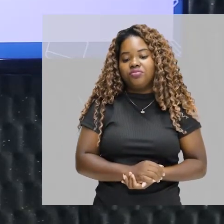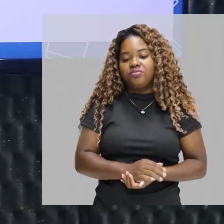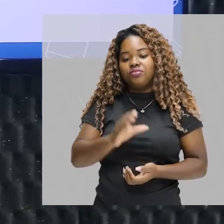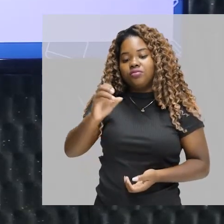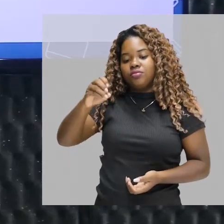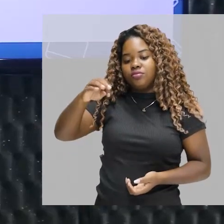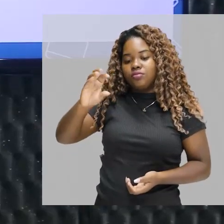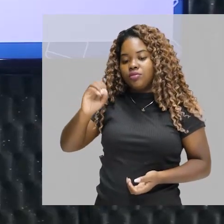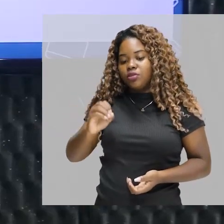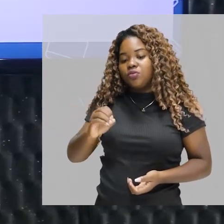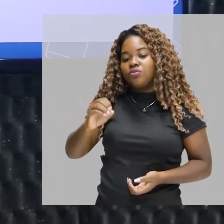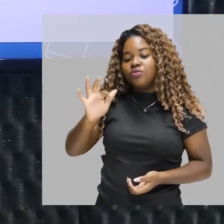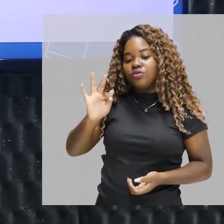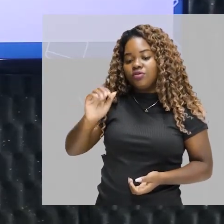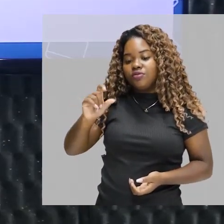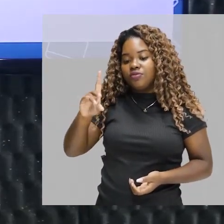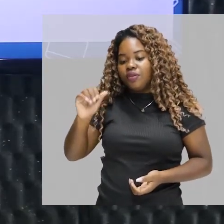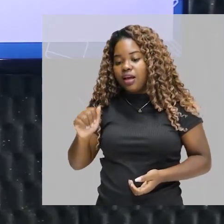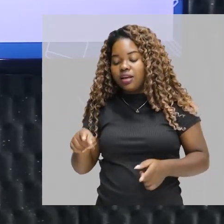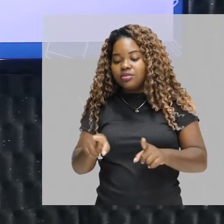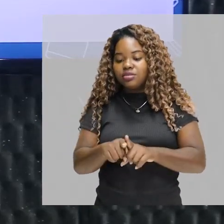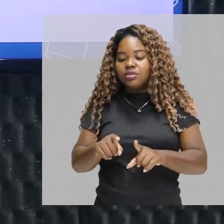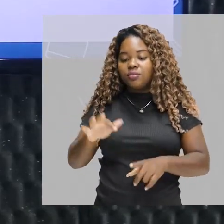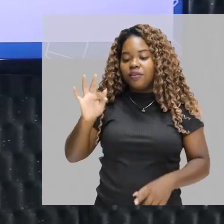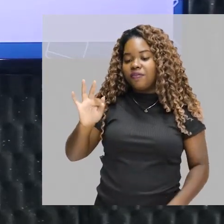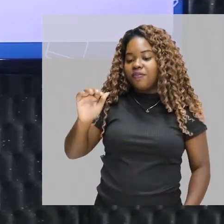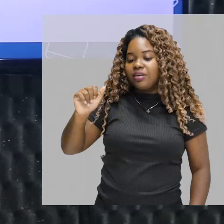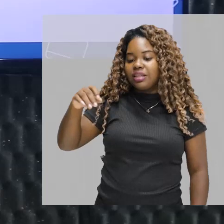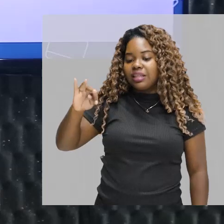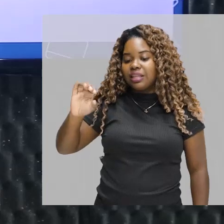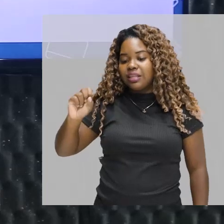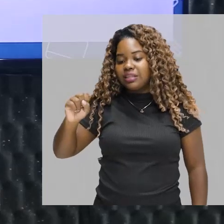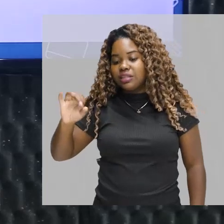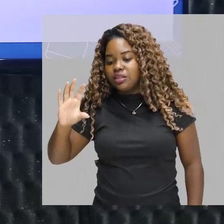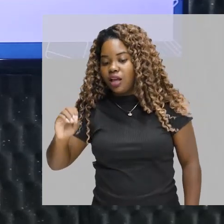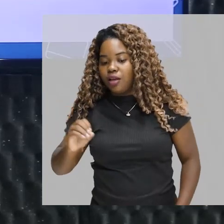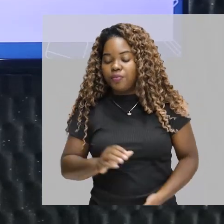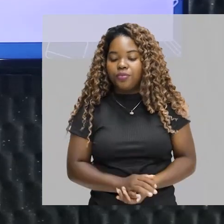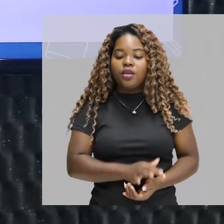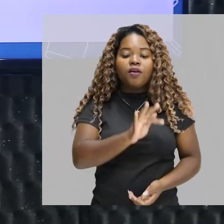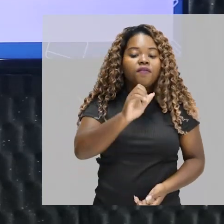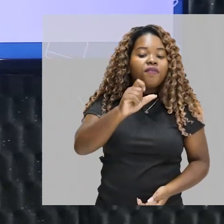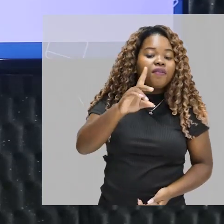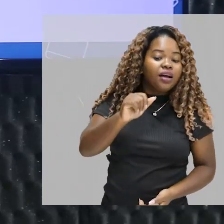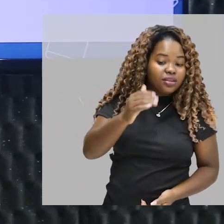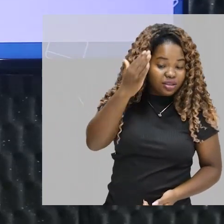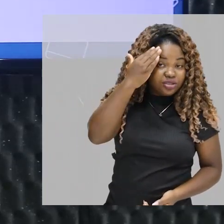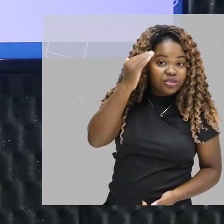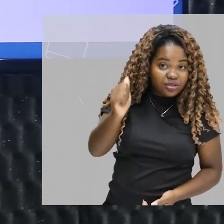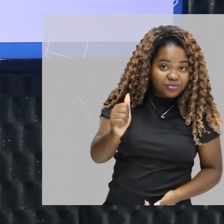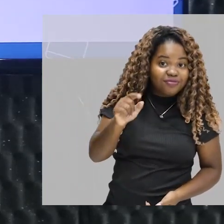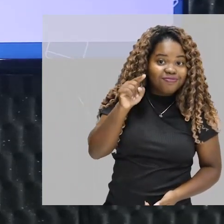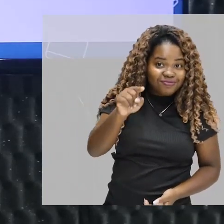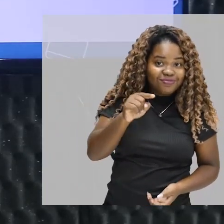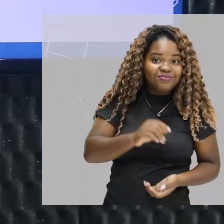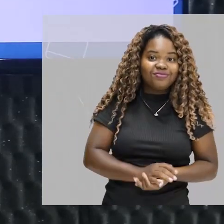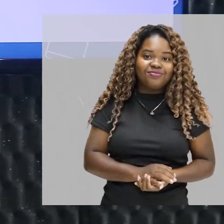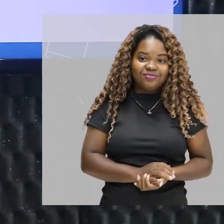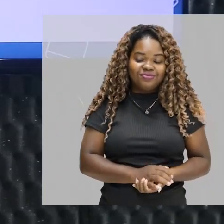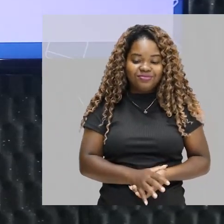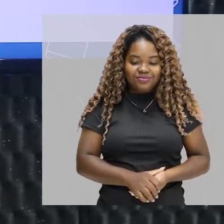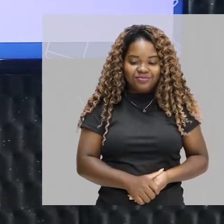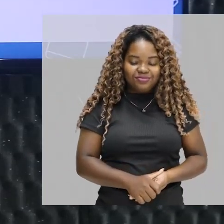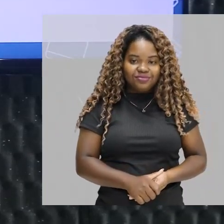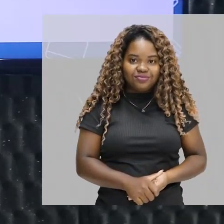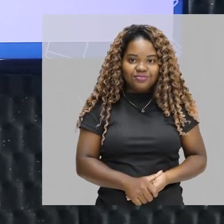o conto de fadas e o conto fantástico. Você já ouviu falar do conto de fadas? Com certeza sim. Até já